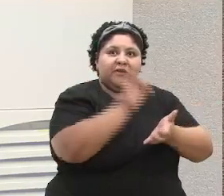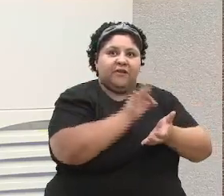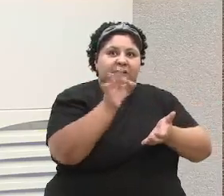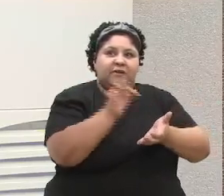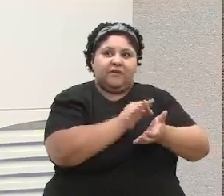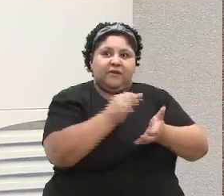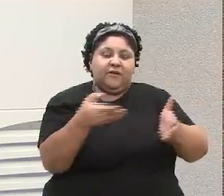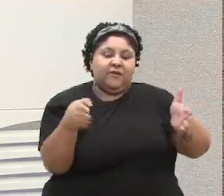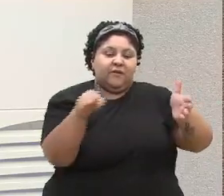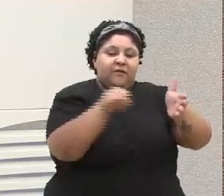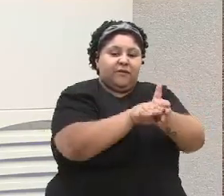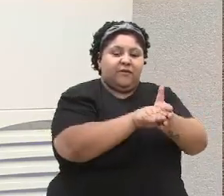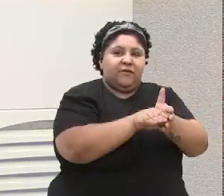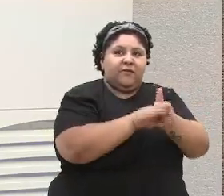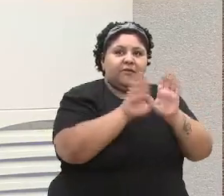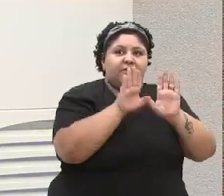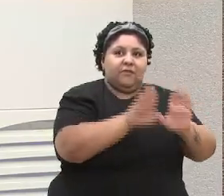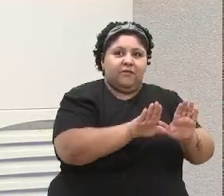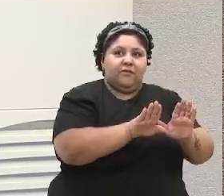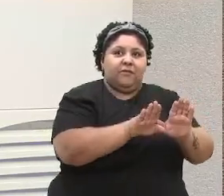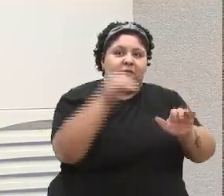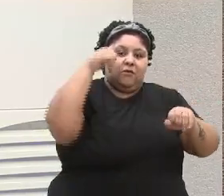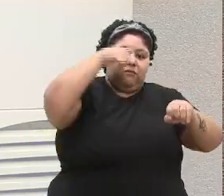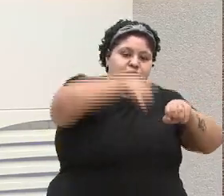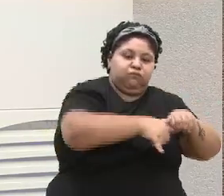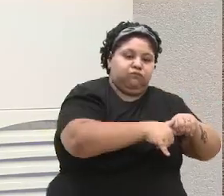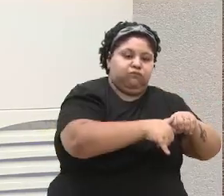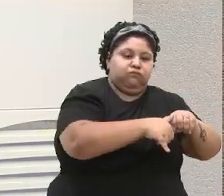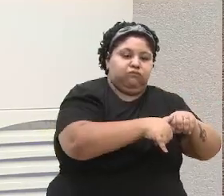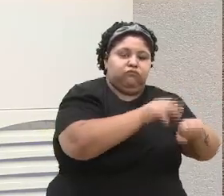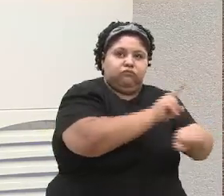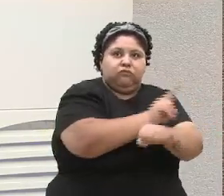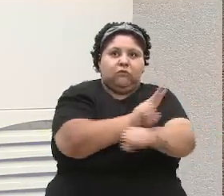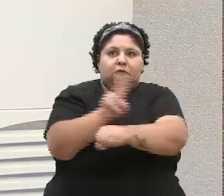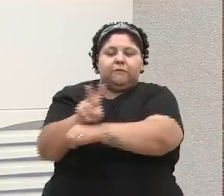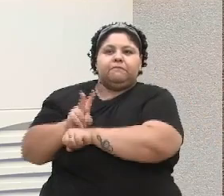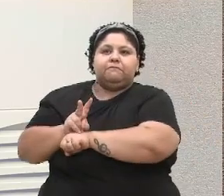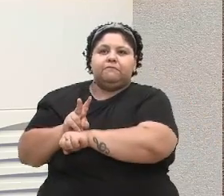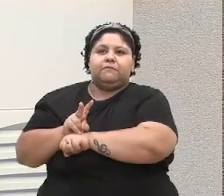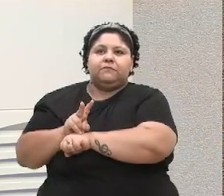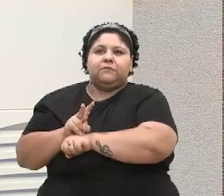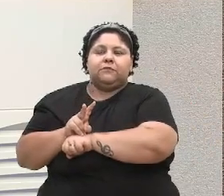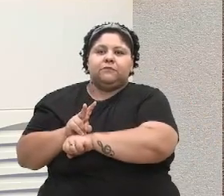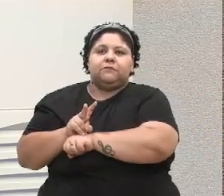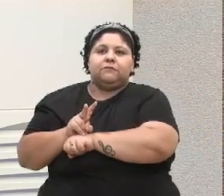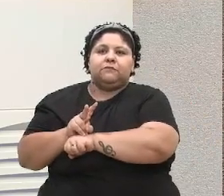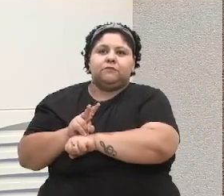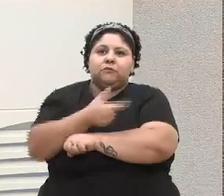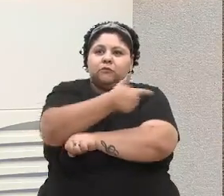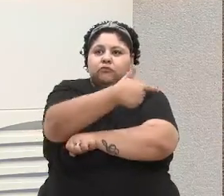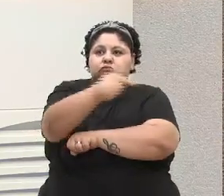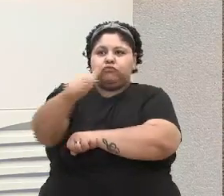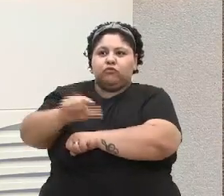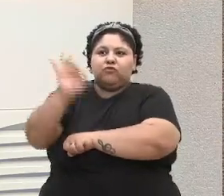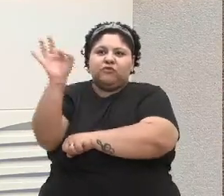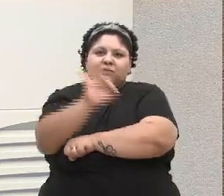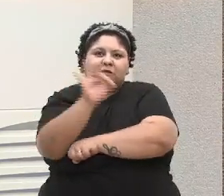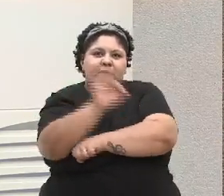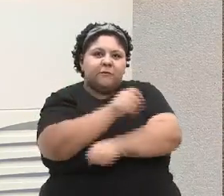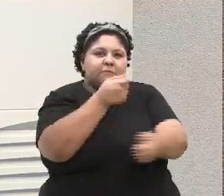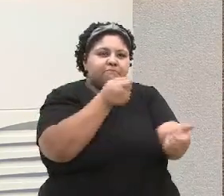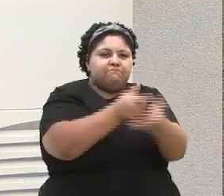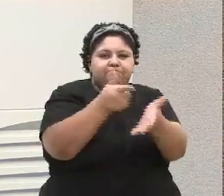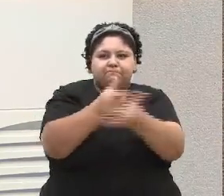de pouso, tarifa de permanência, tarifa de armazenagem e capatazia e demais tarifas cobradas aos